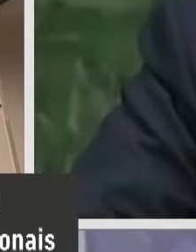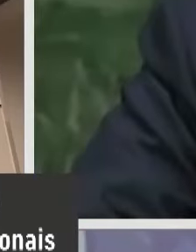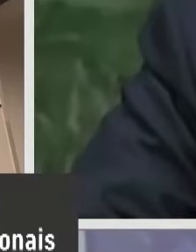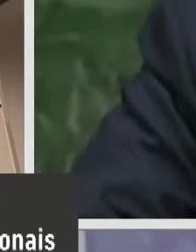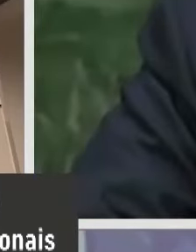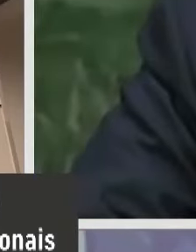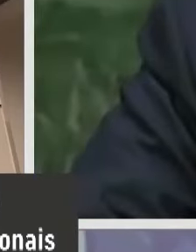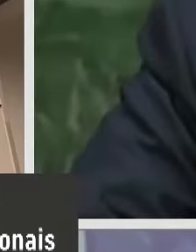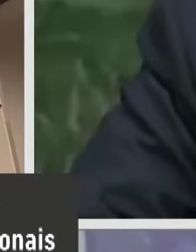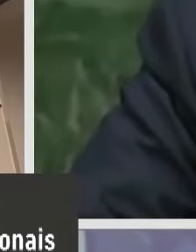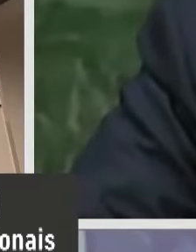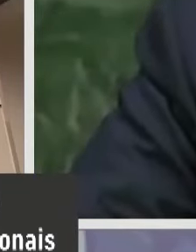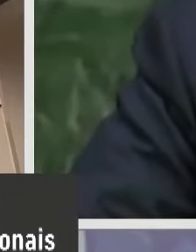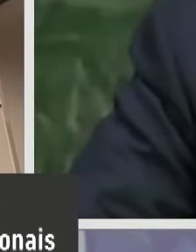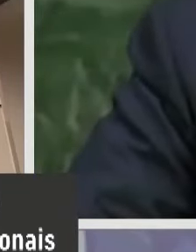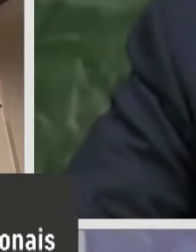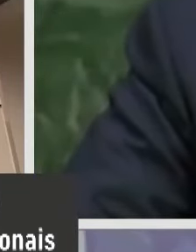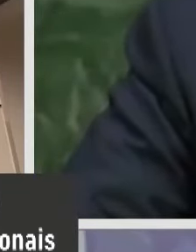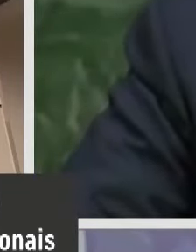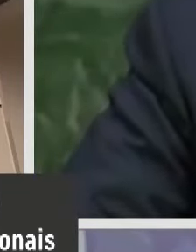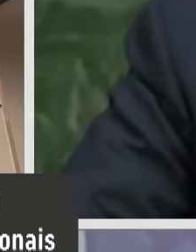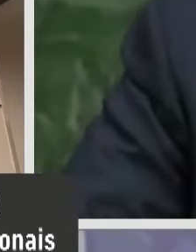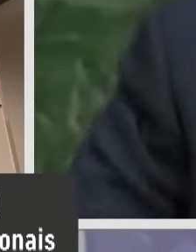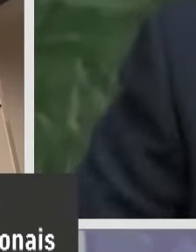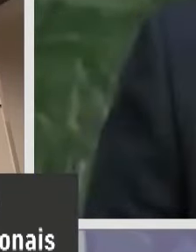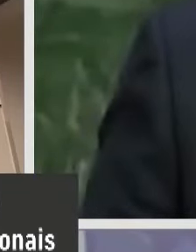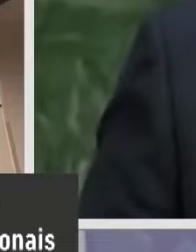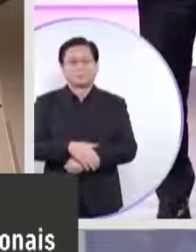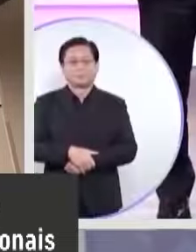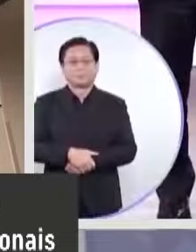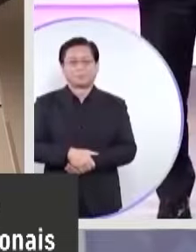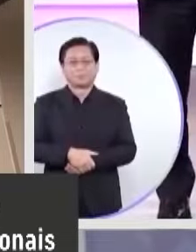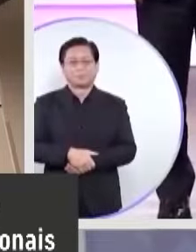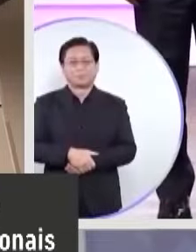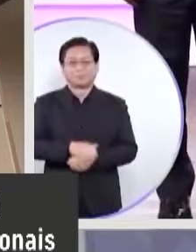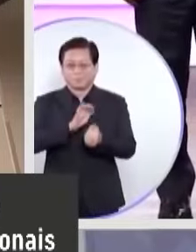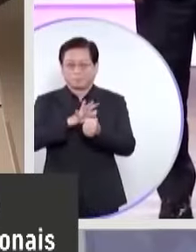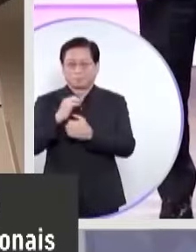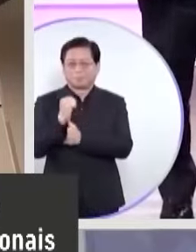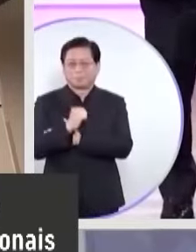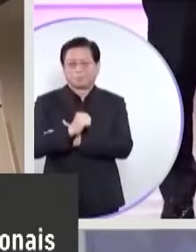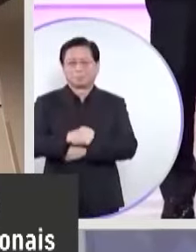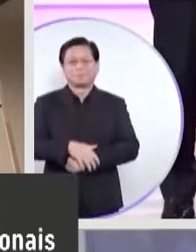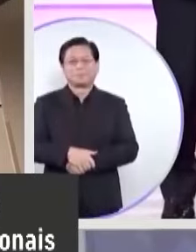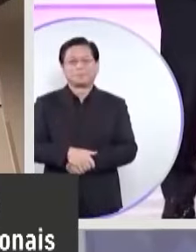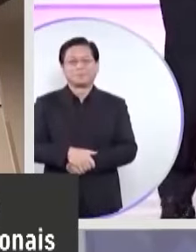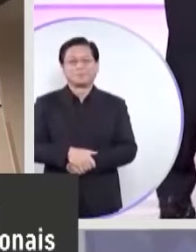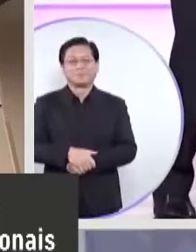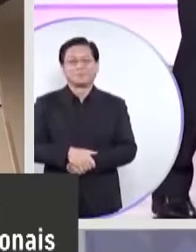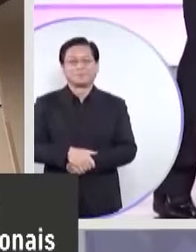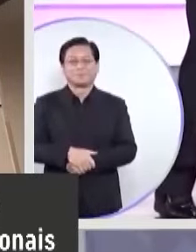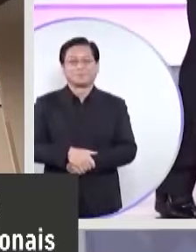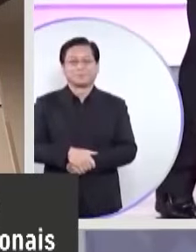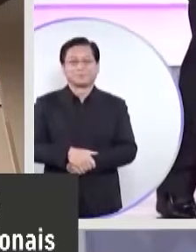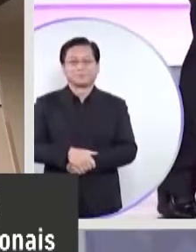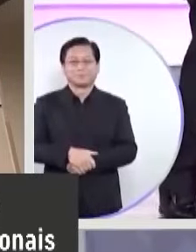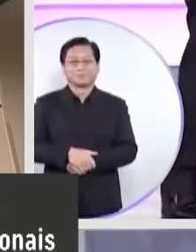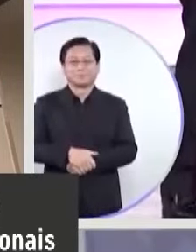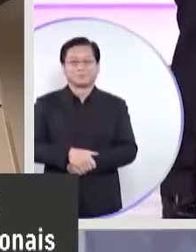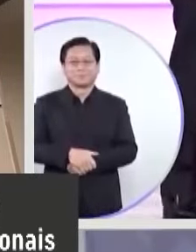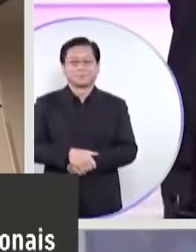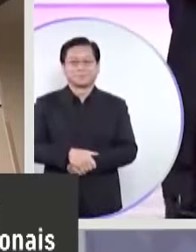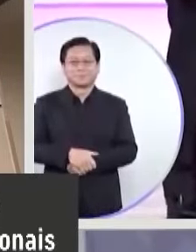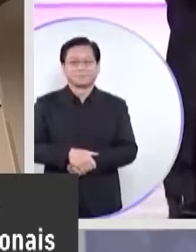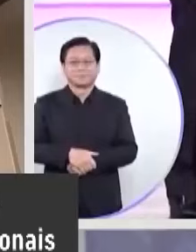Dependendo de quem vai ganhar né amanhã então a gente deve amanhã eu digo dia 13 né Eh